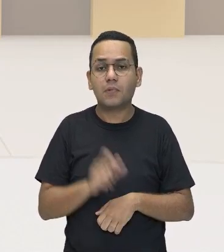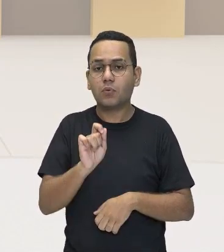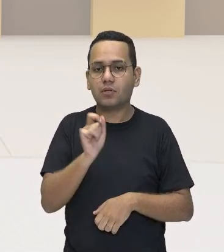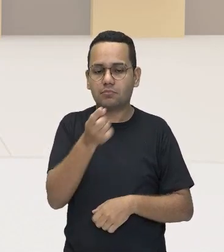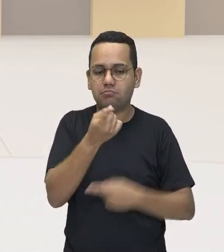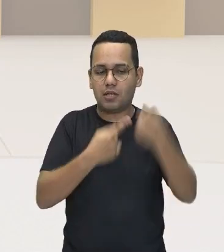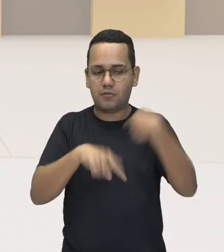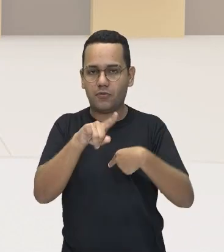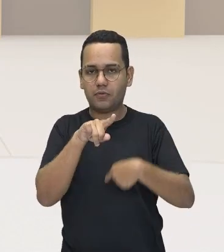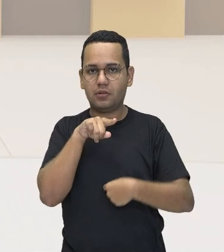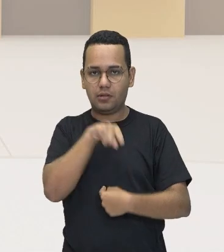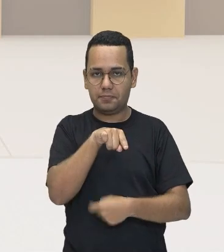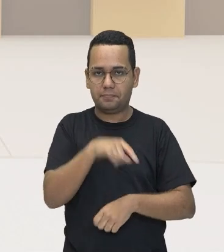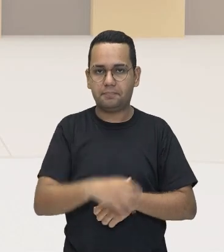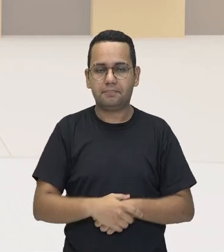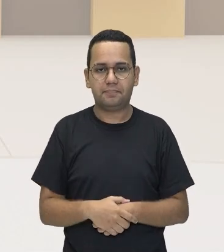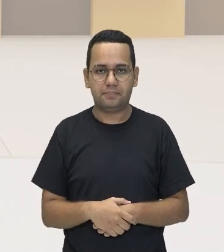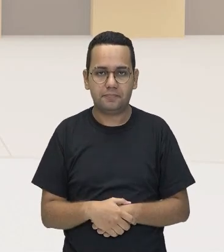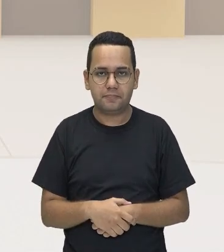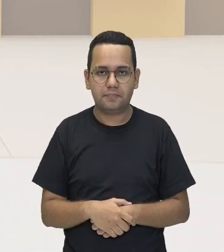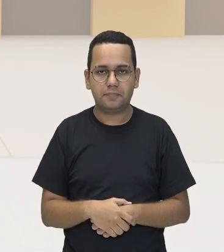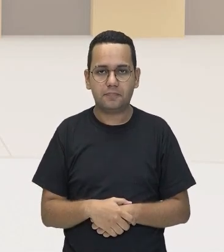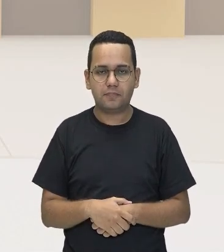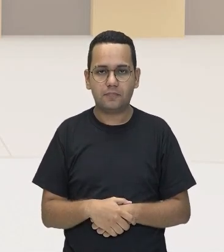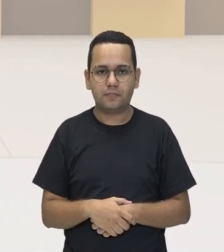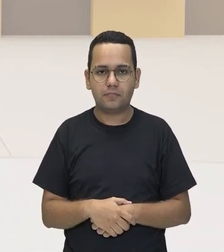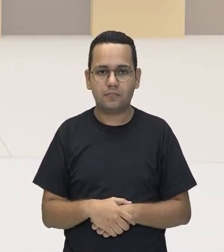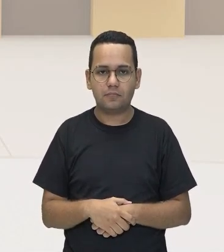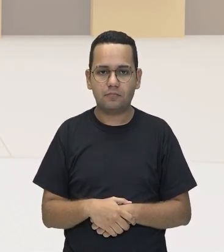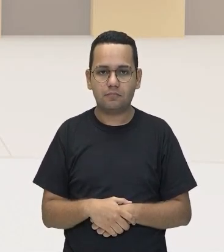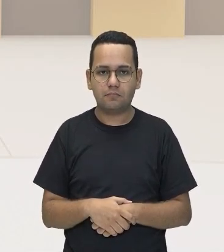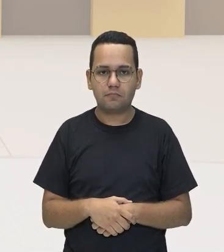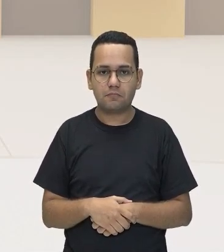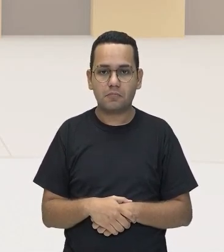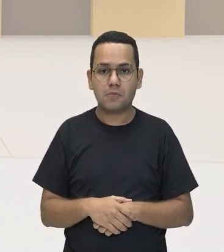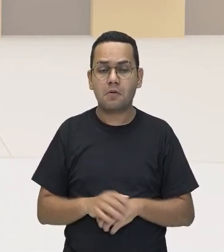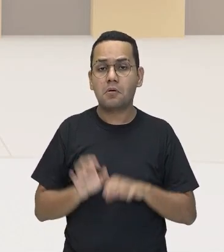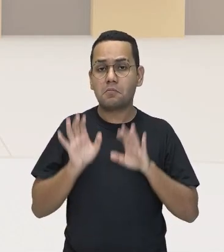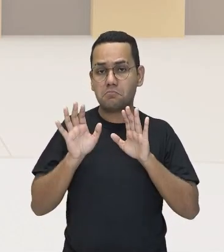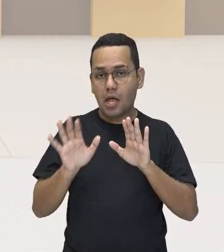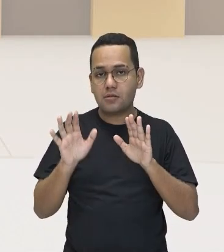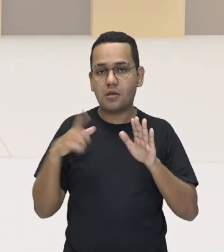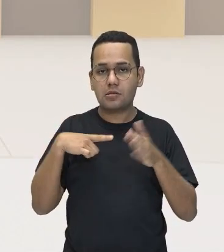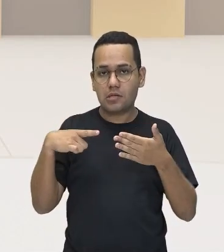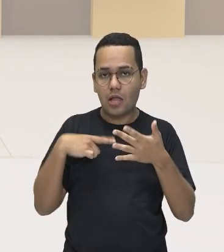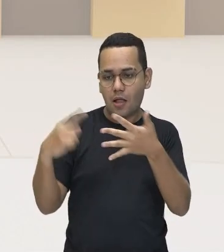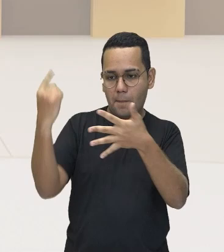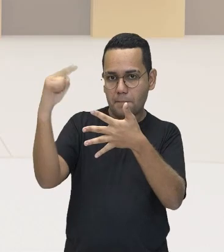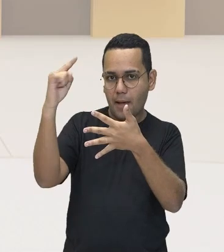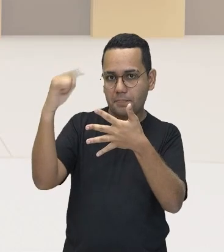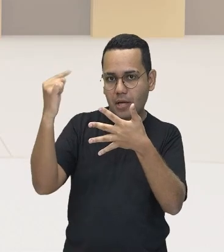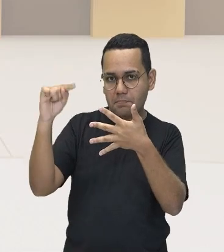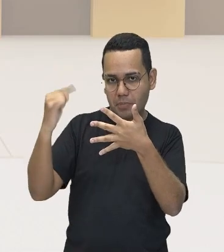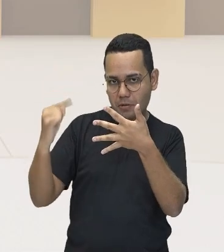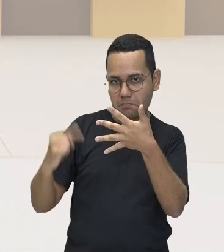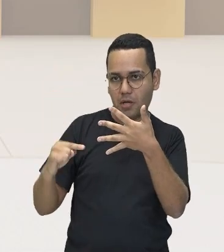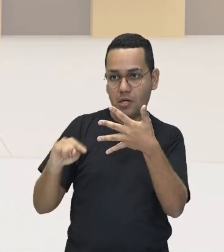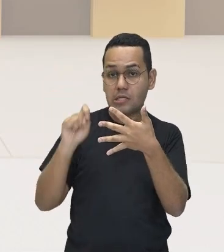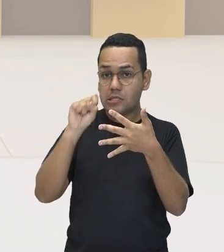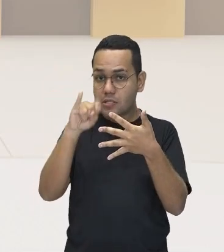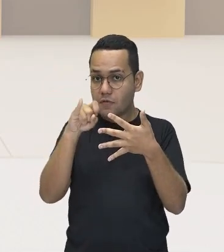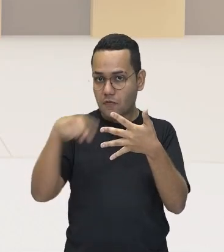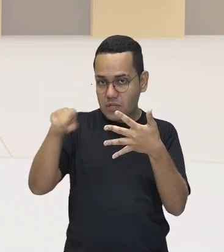empresa. Exatamente. E aí quando você adota, né, essas estratégias aí que nós acabamos de ver, você